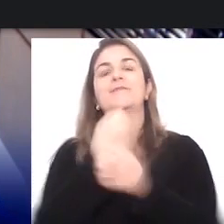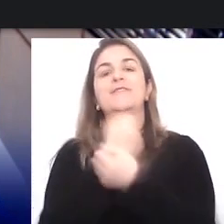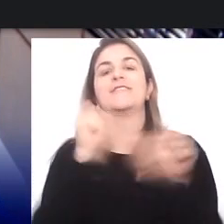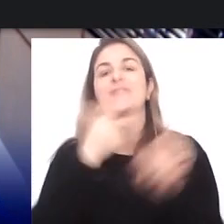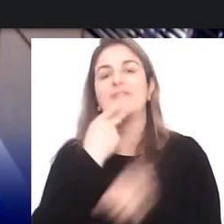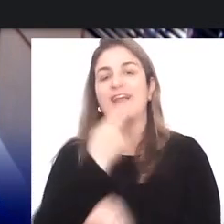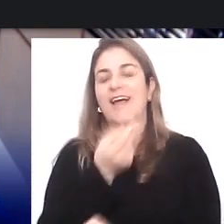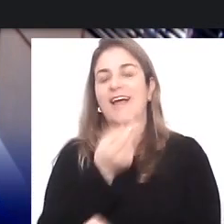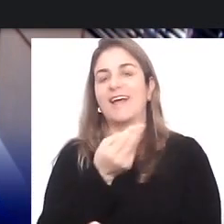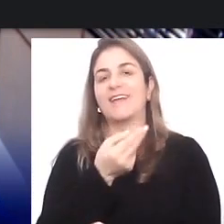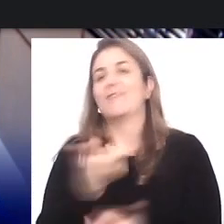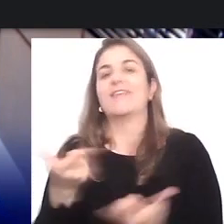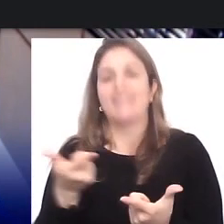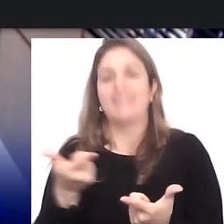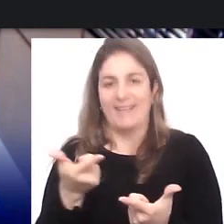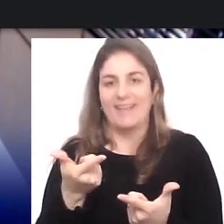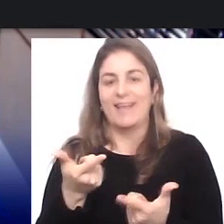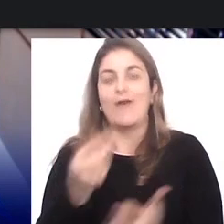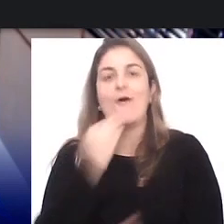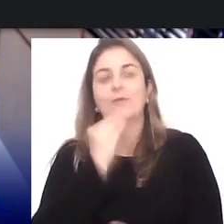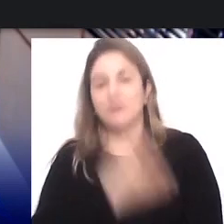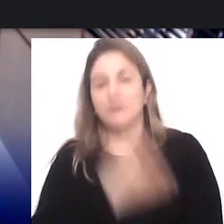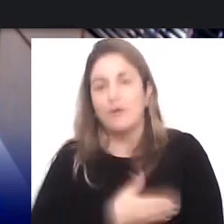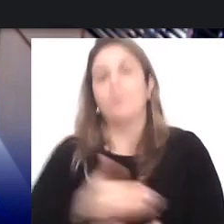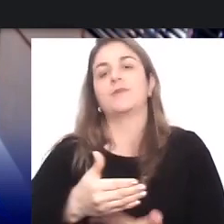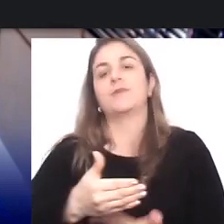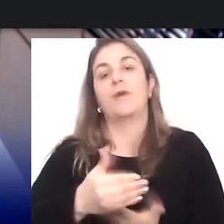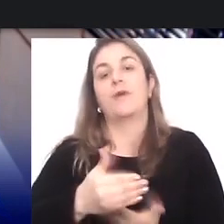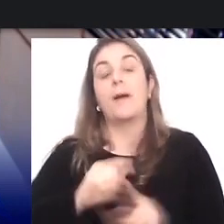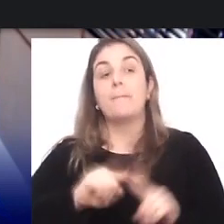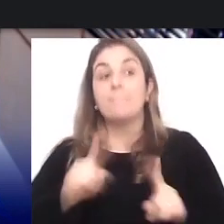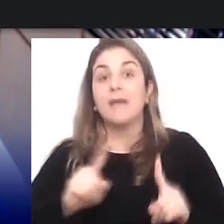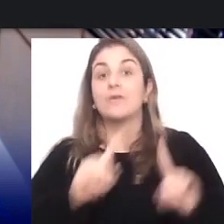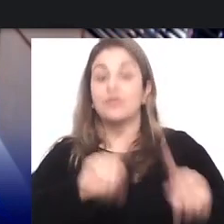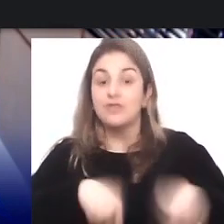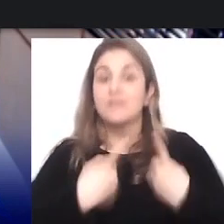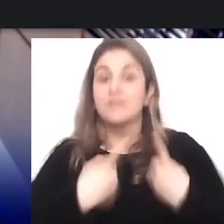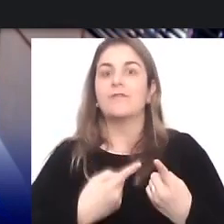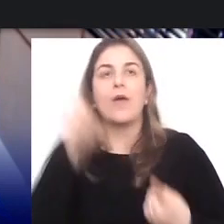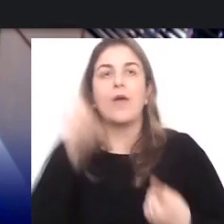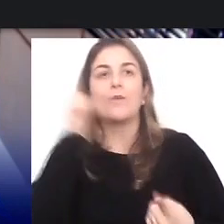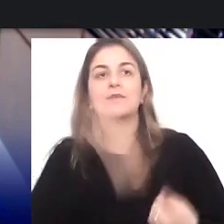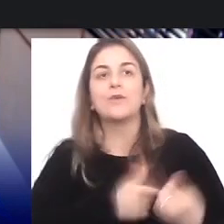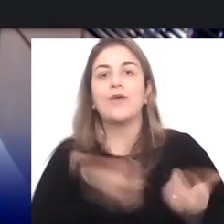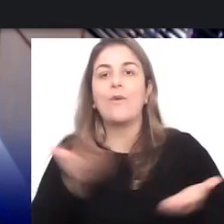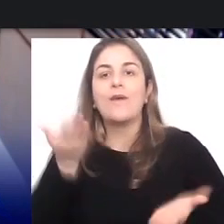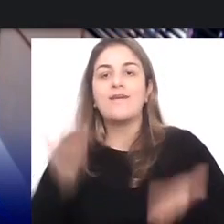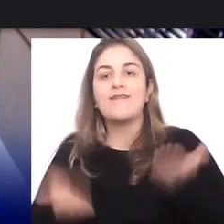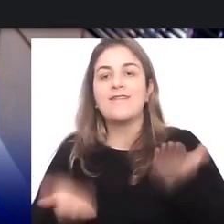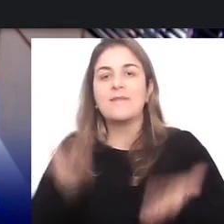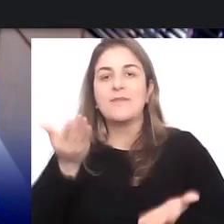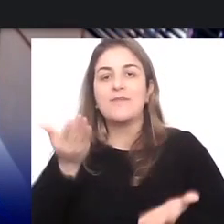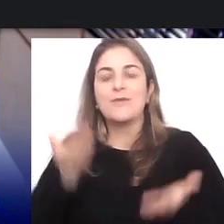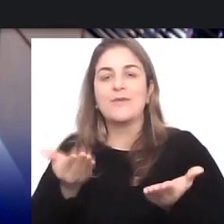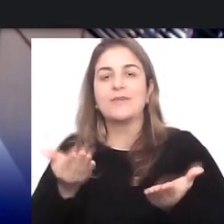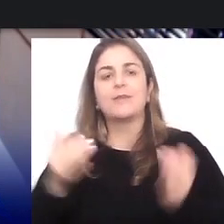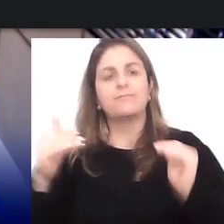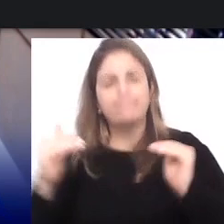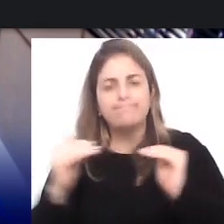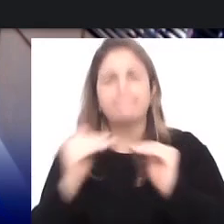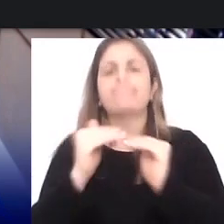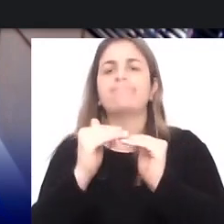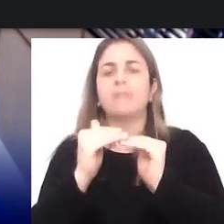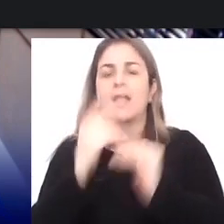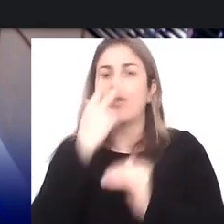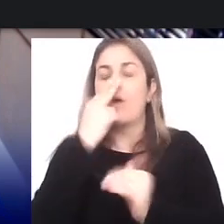concordo. Agora, o grande desafio, qual é? É encontrar o equilíbrio. É encontrar um equilíbrio. Essa